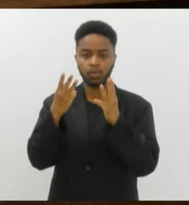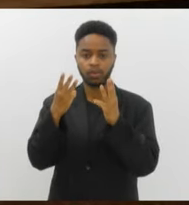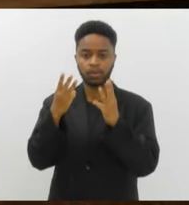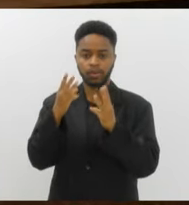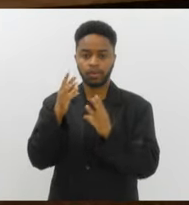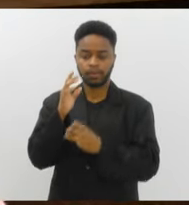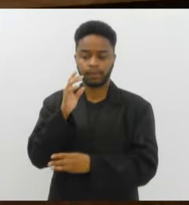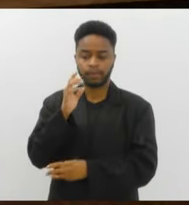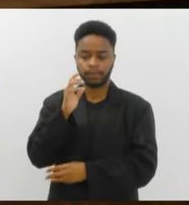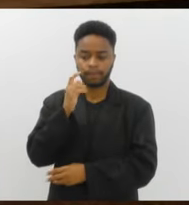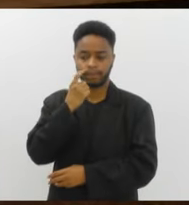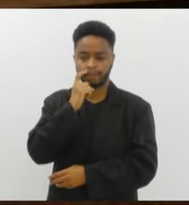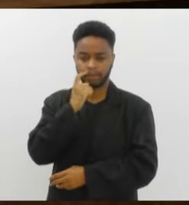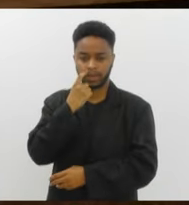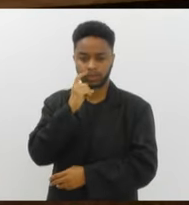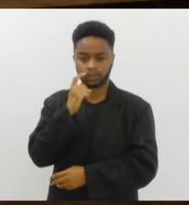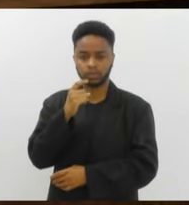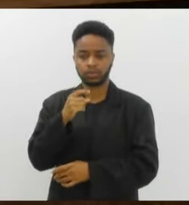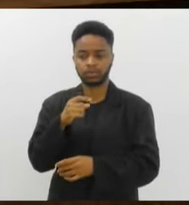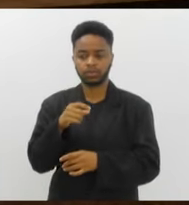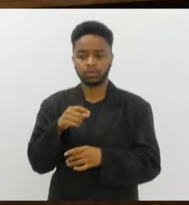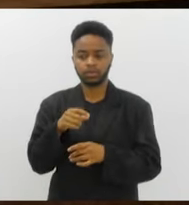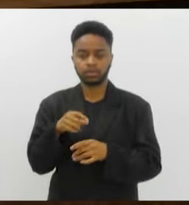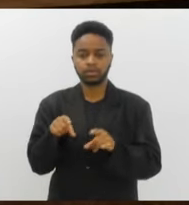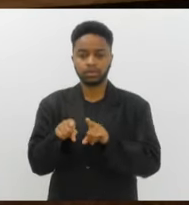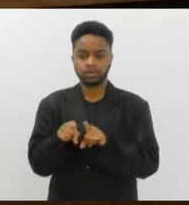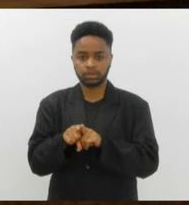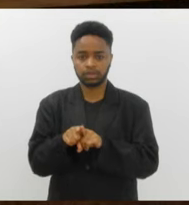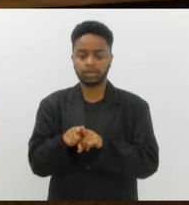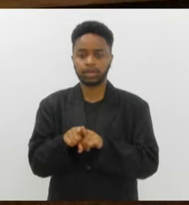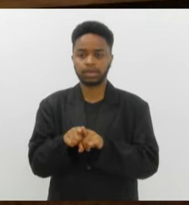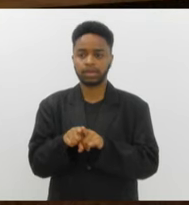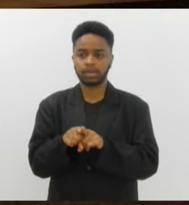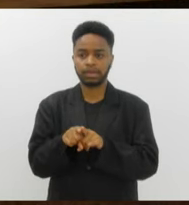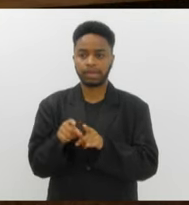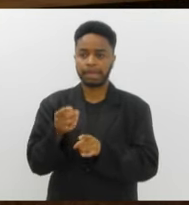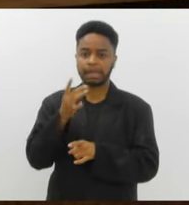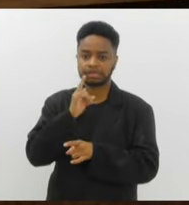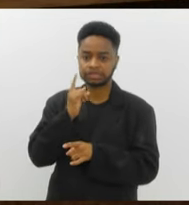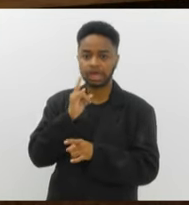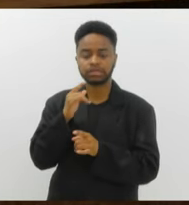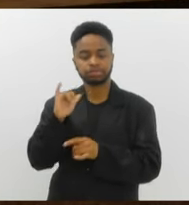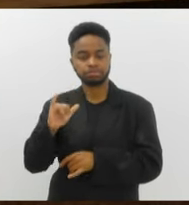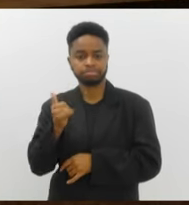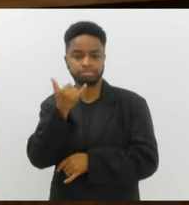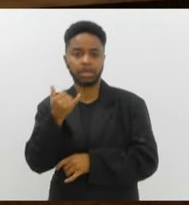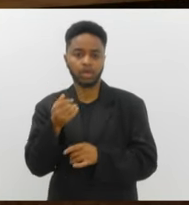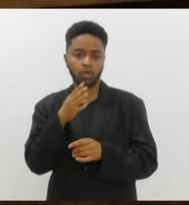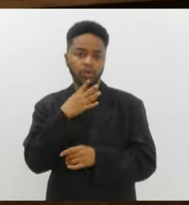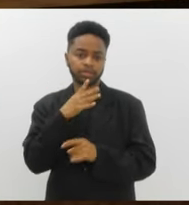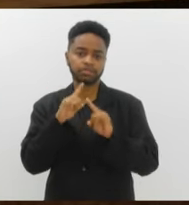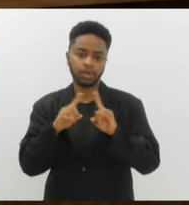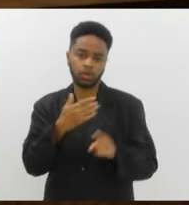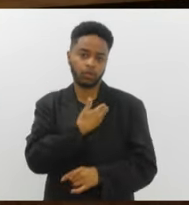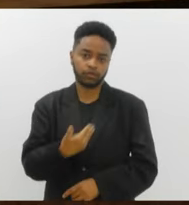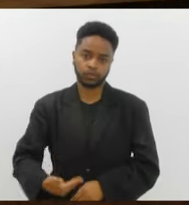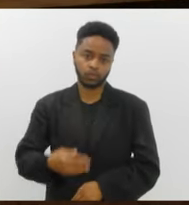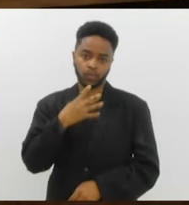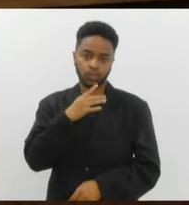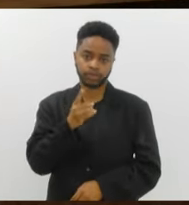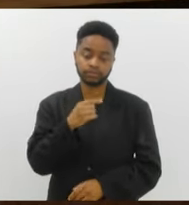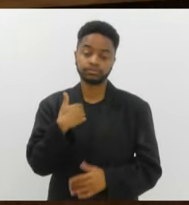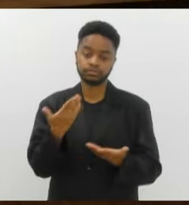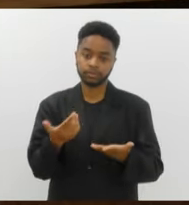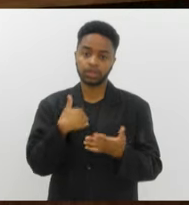a farra é com ele. De noitada e cachaça ele conhece bem, mas de governar ele conhece muito pouco. Então, deputado Rodrigo Amarino, só